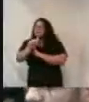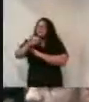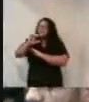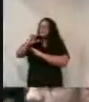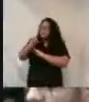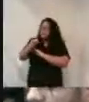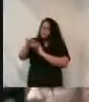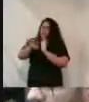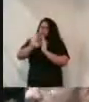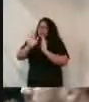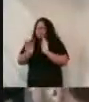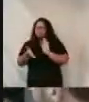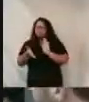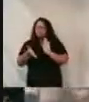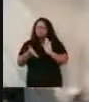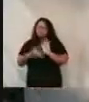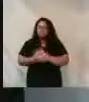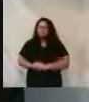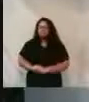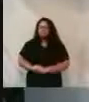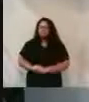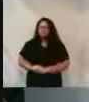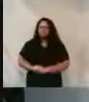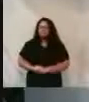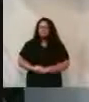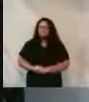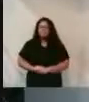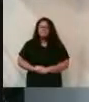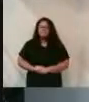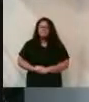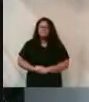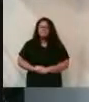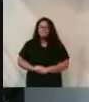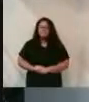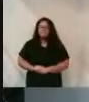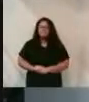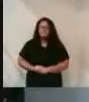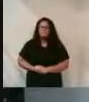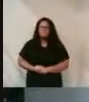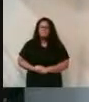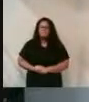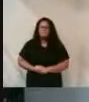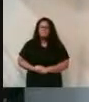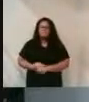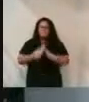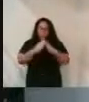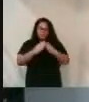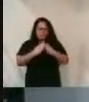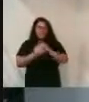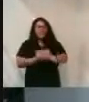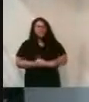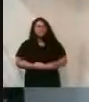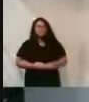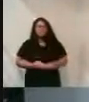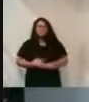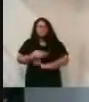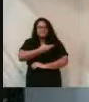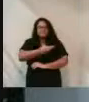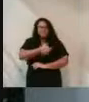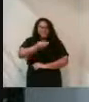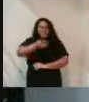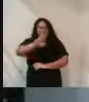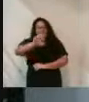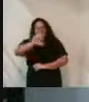Ah, então pronto, eu vou pedir aqui a queridíssima amiga Áurea, porque eu vou ter uma breve necessidade de me ausentar,